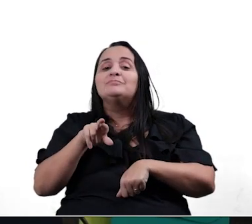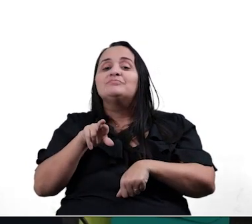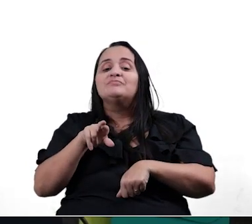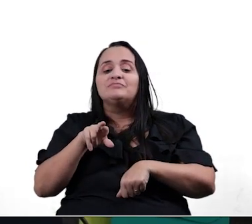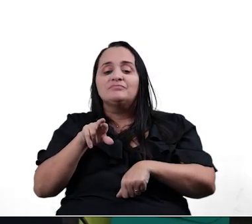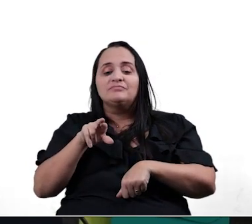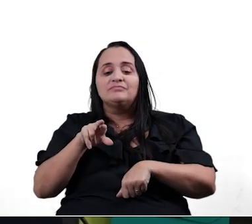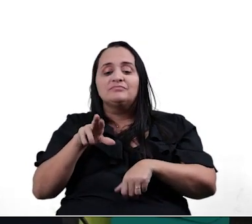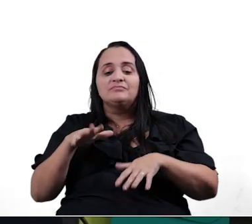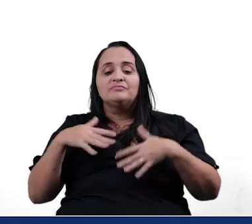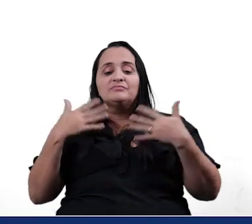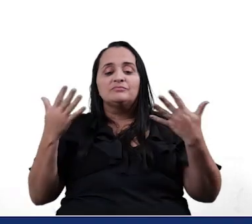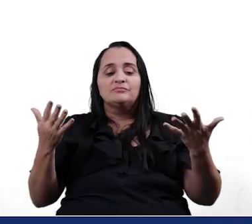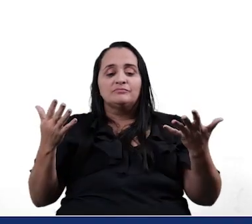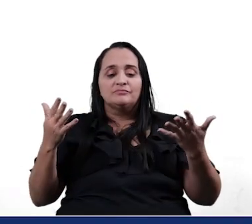Tcharam!